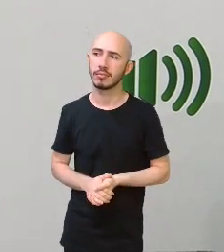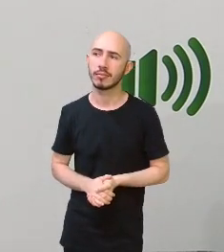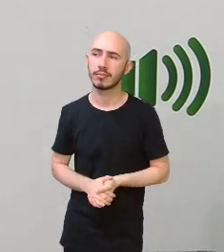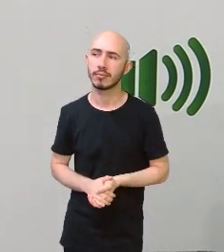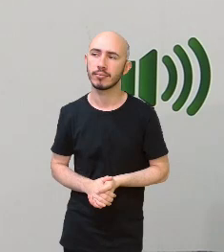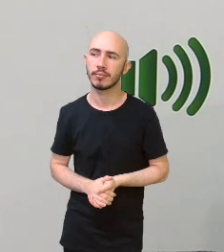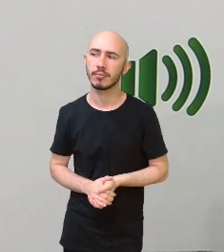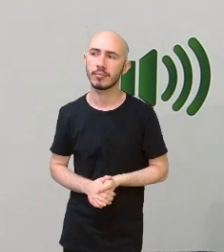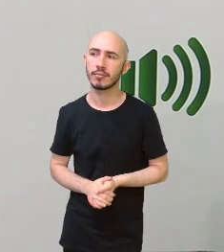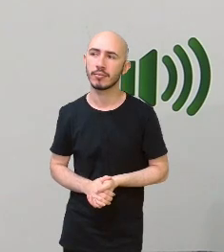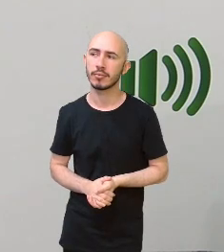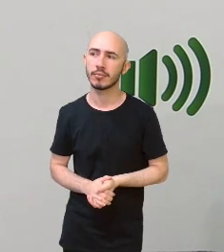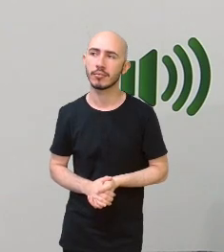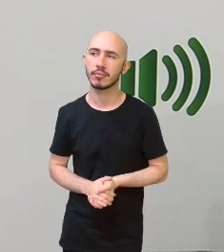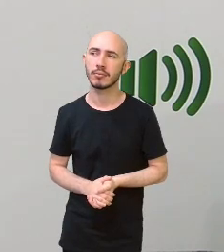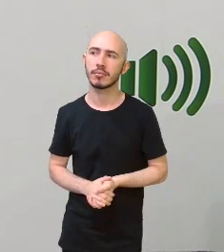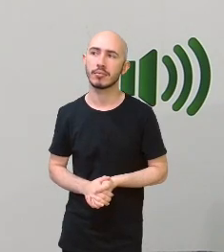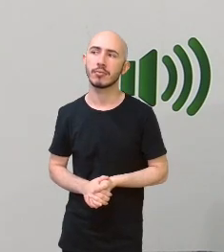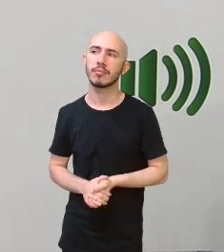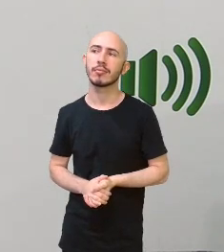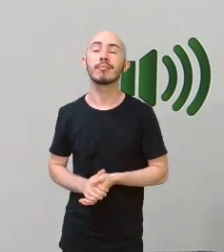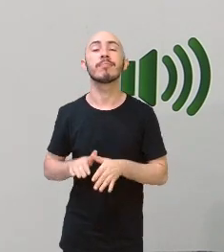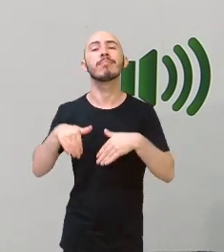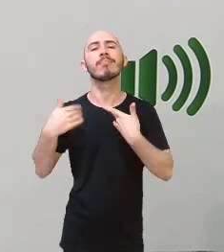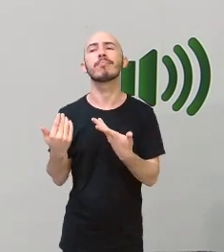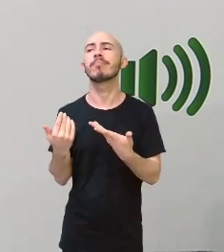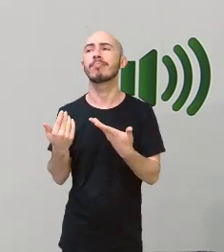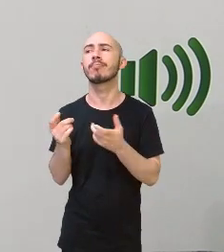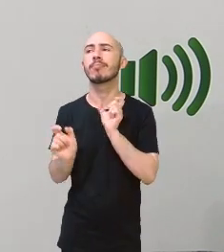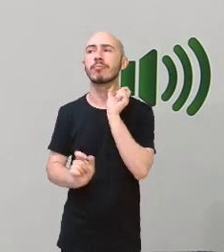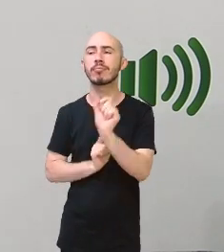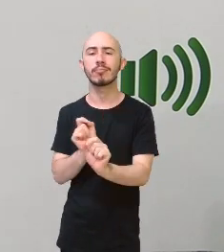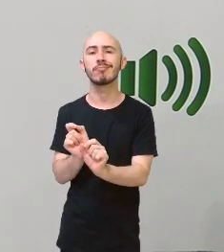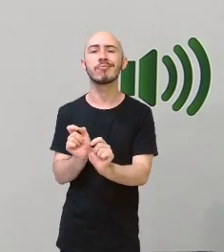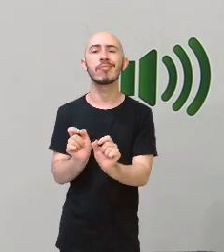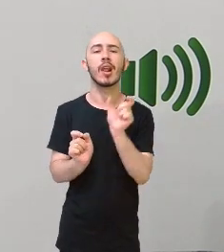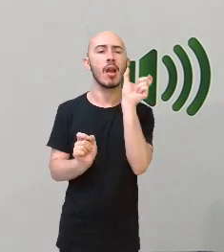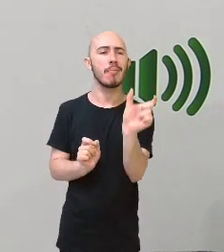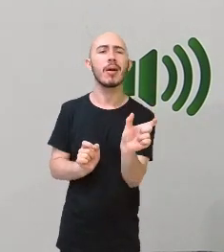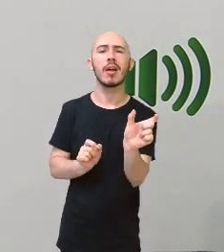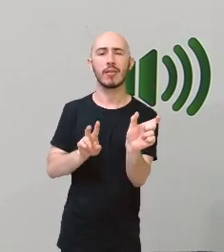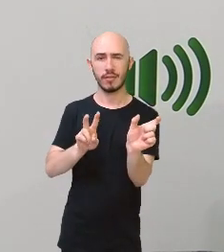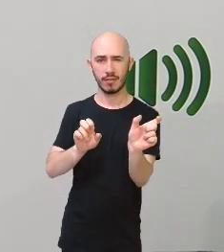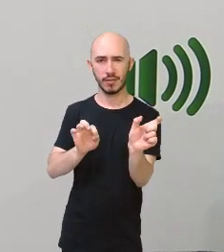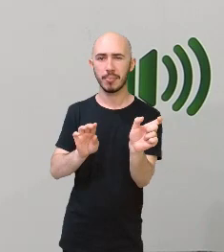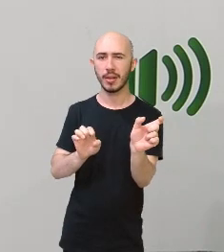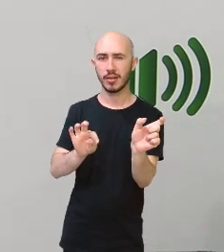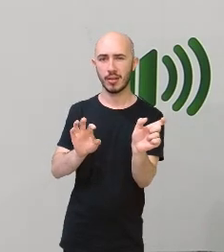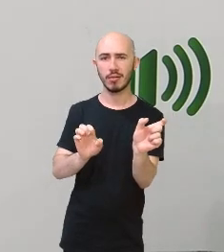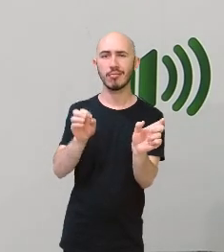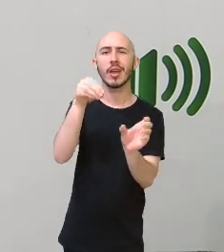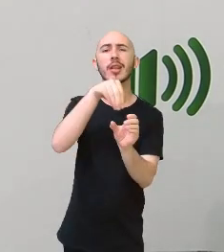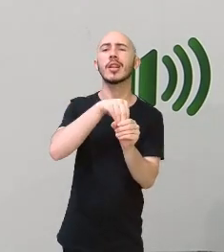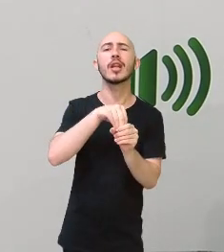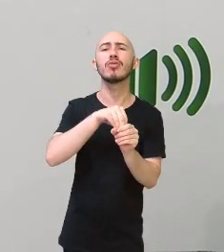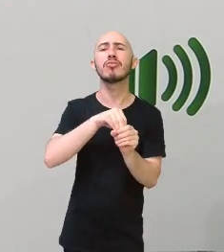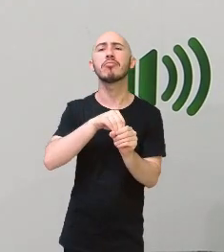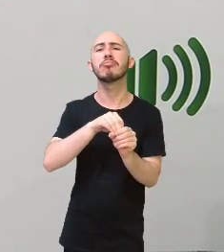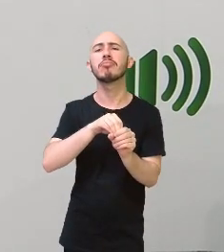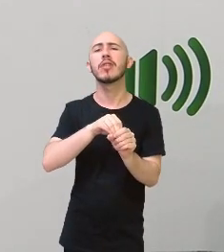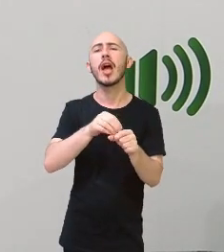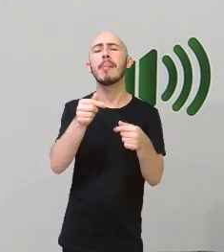Vamos ver aqui. Elementos presentes em um verbete. Então, um verbete ele tem